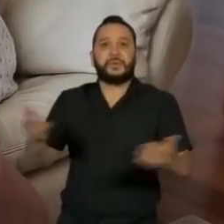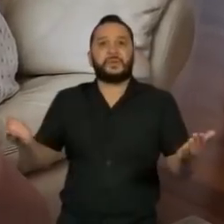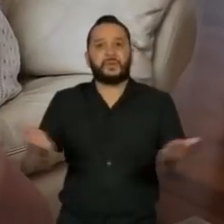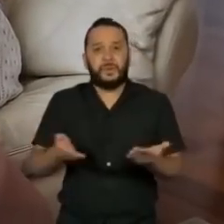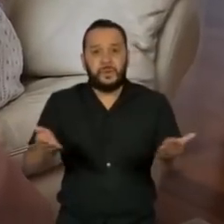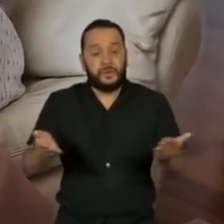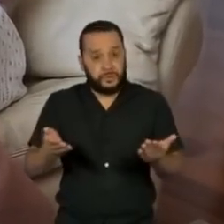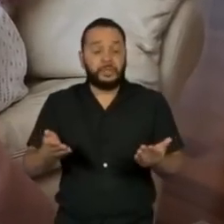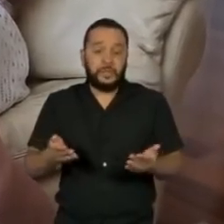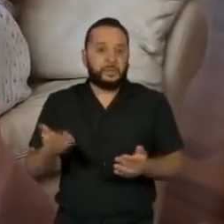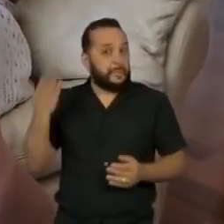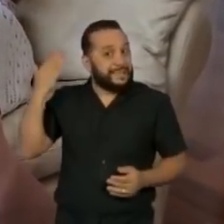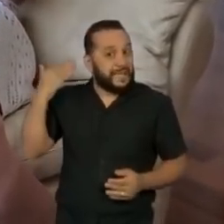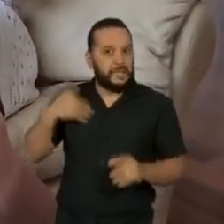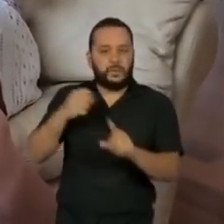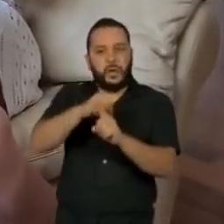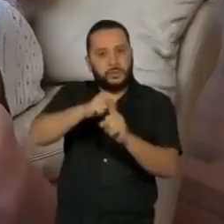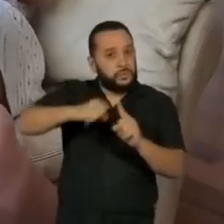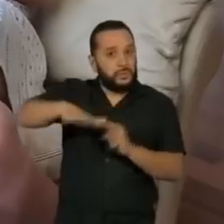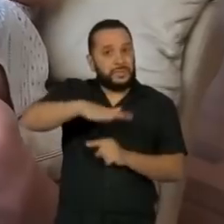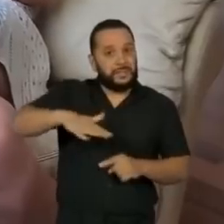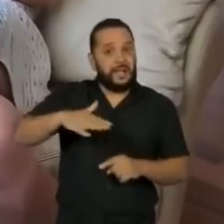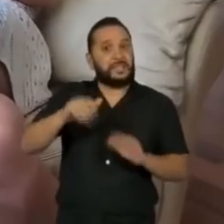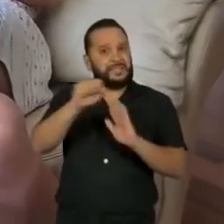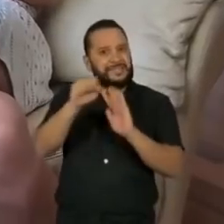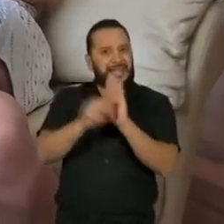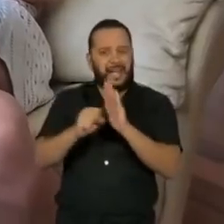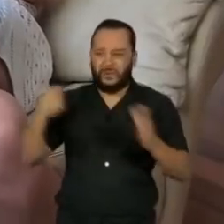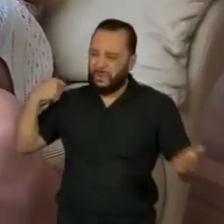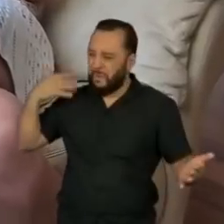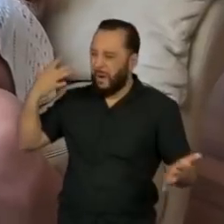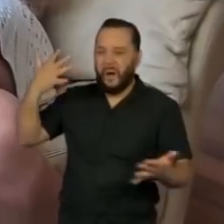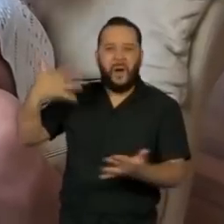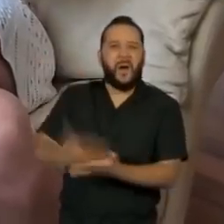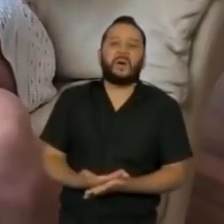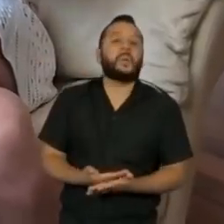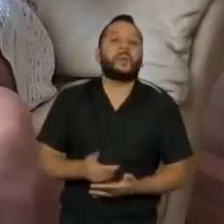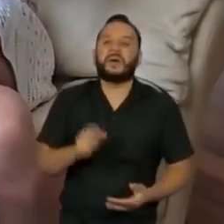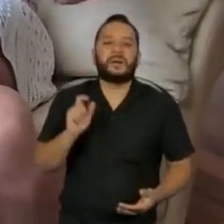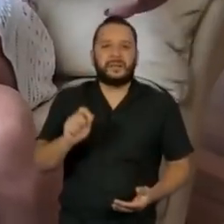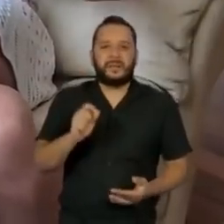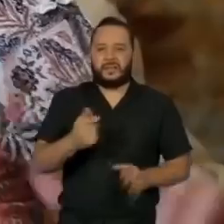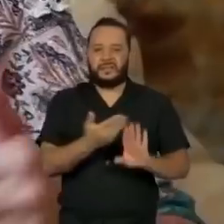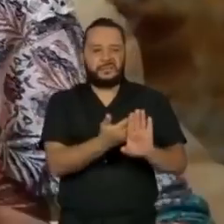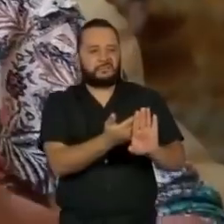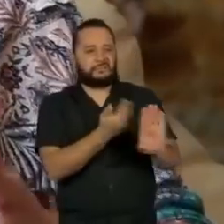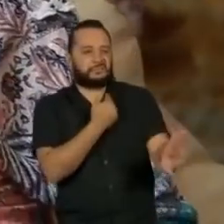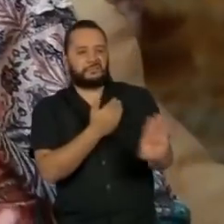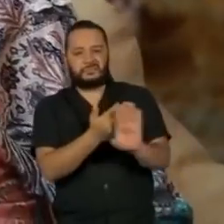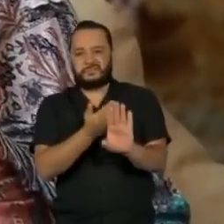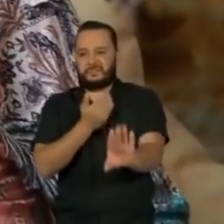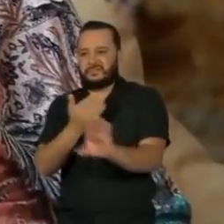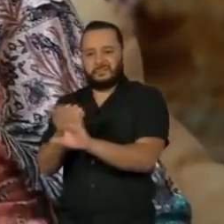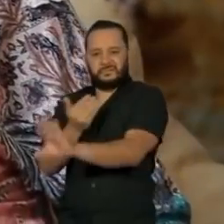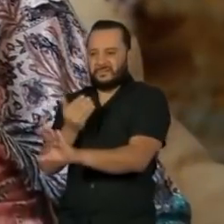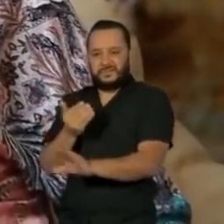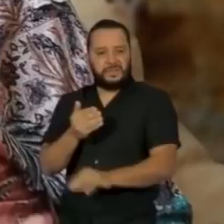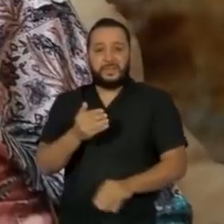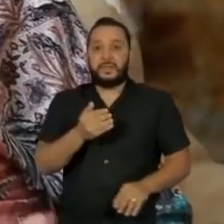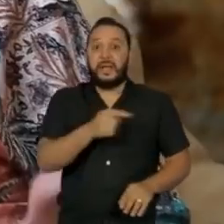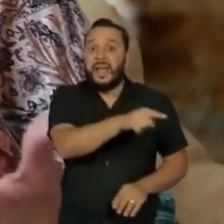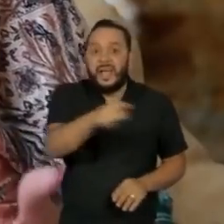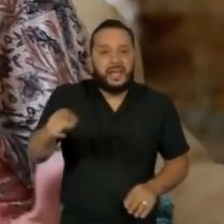vinha fazendo ao longo dos séculos passados era excluir pessoas extremamente